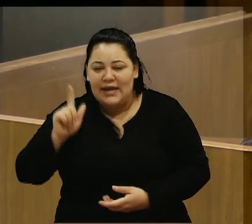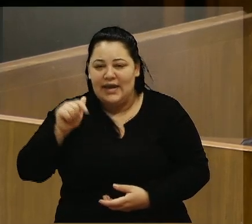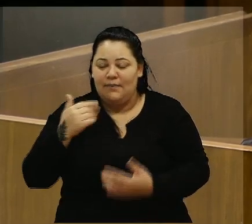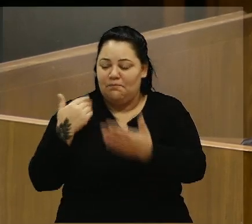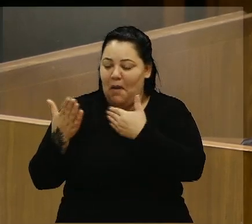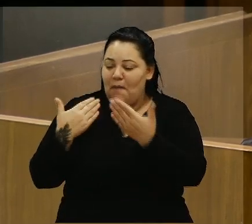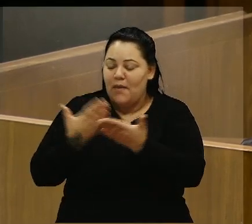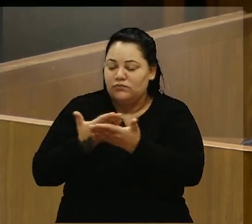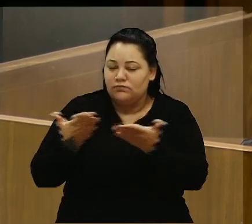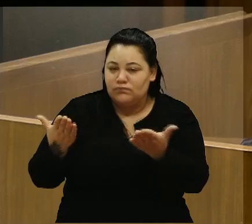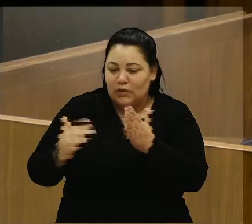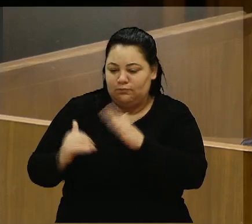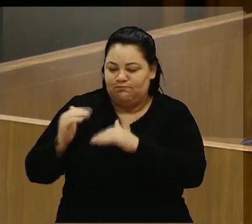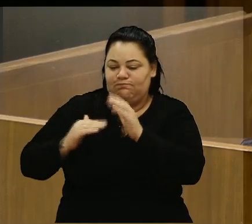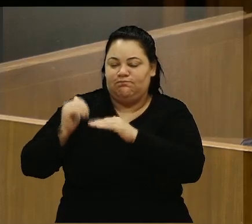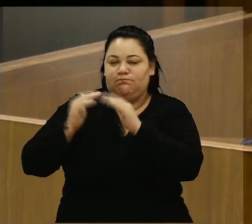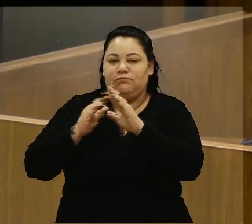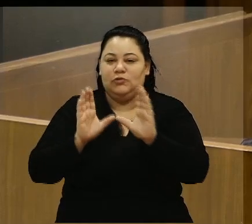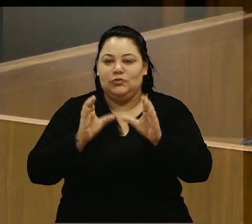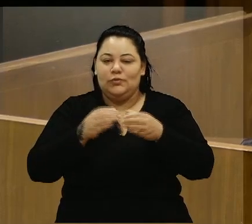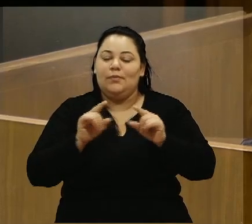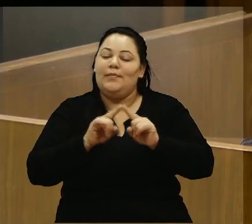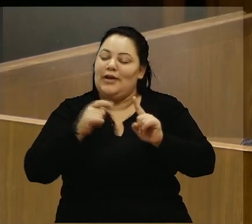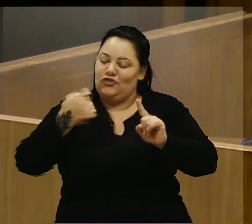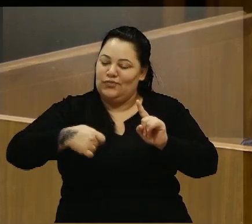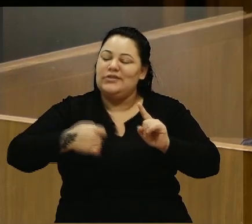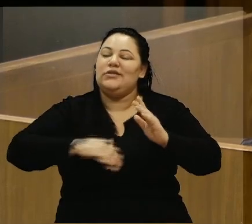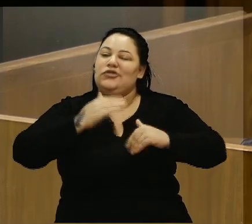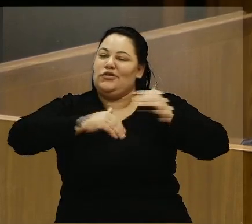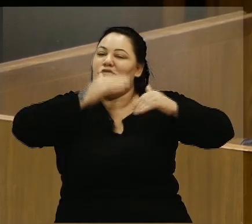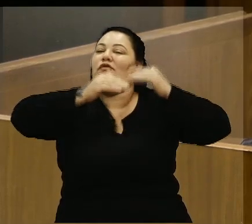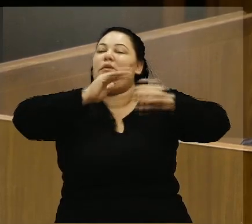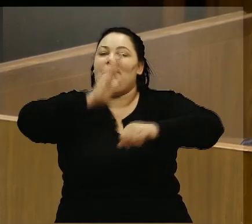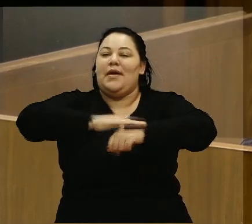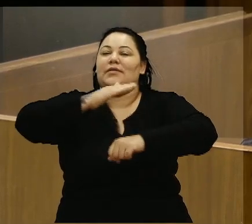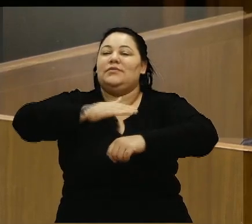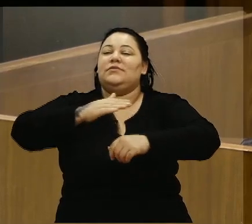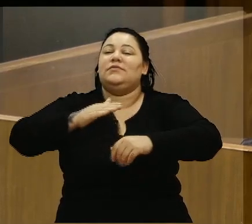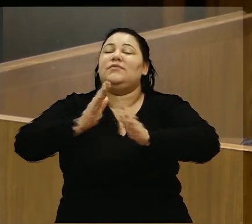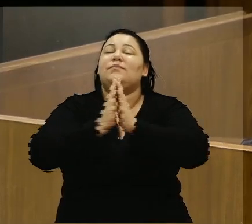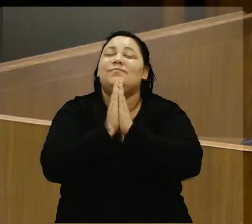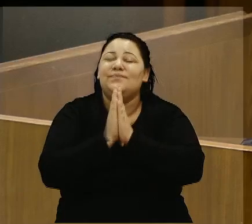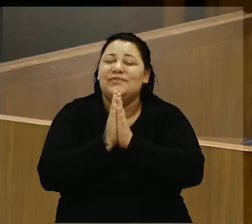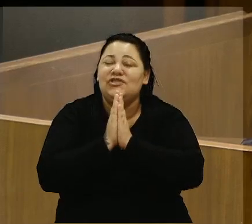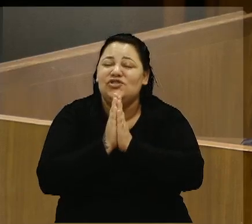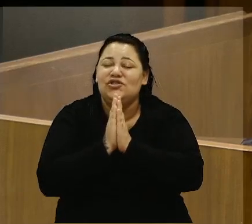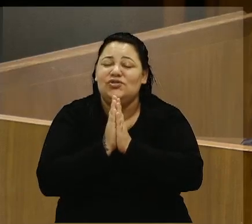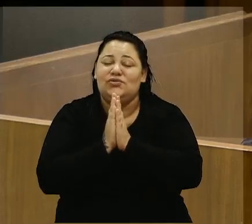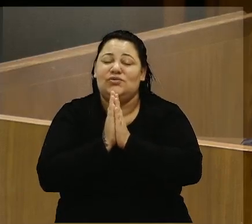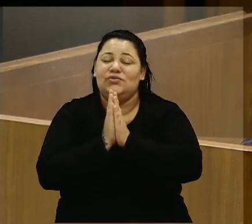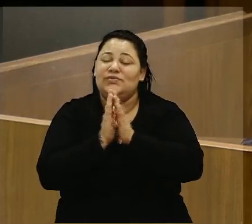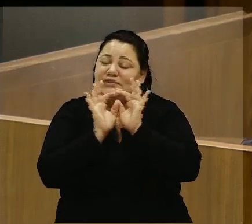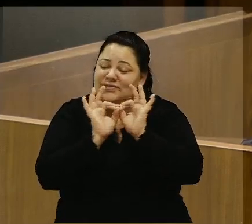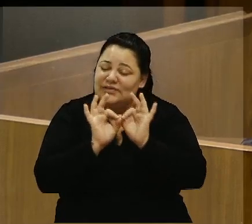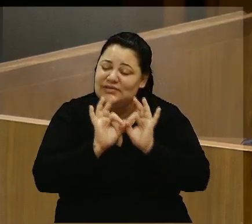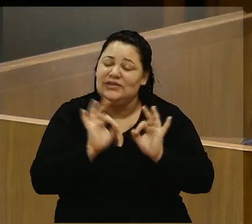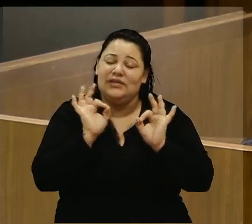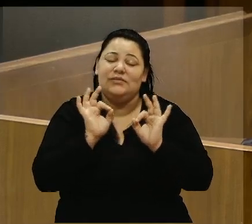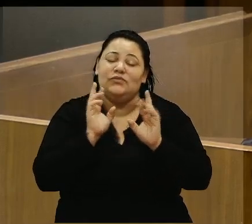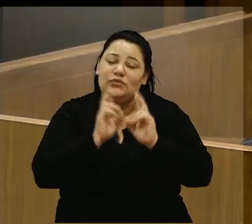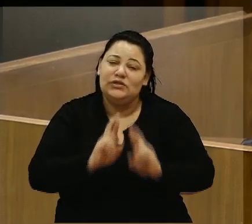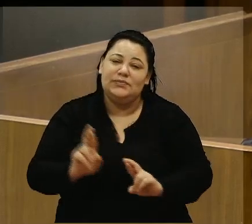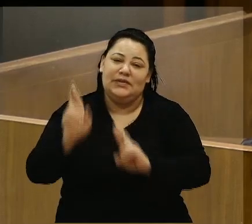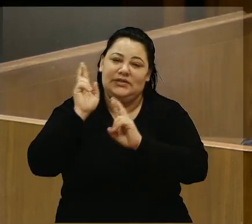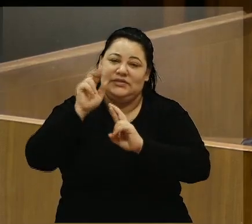construção coletiva, mas é hora de avançarmos. Faço aqui um apelo honesto, cheio de esperança, que essa Casa Legislativa